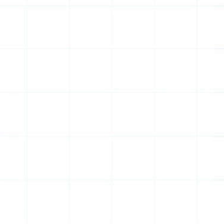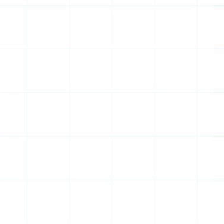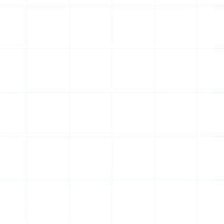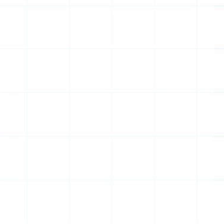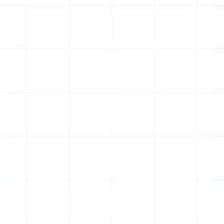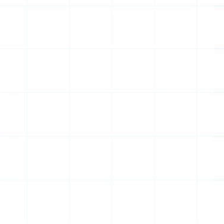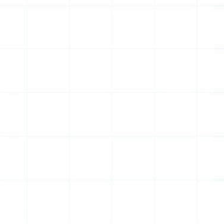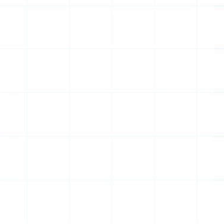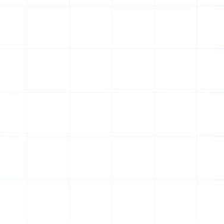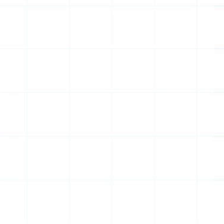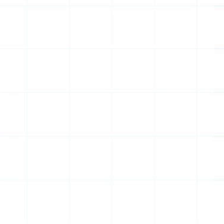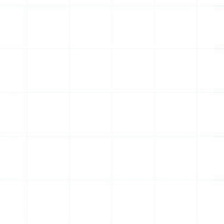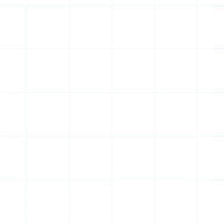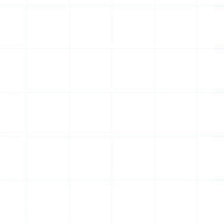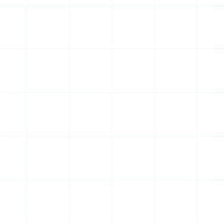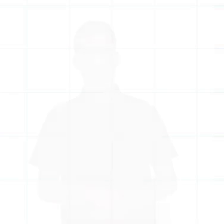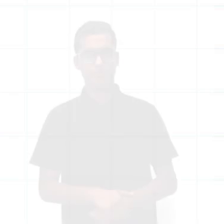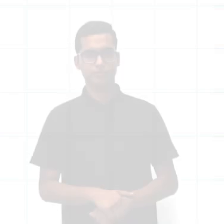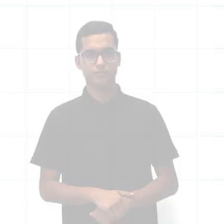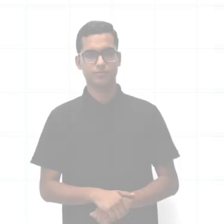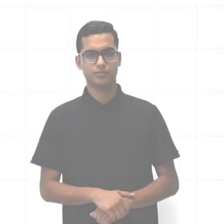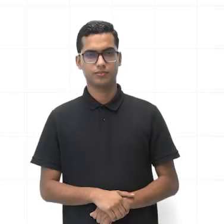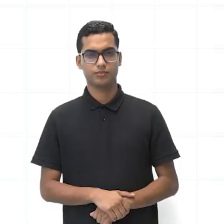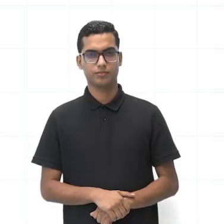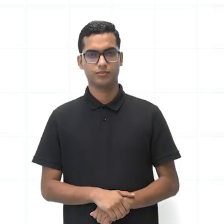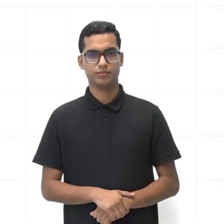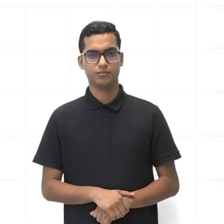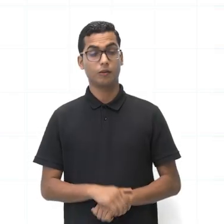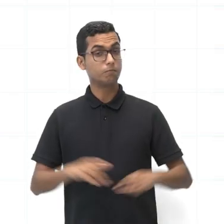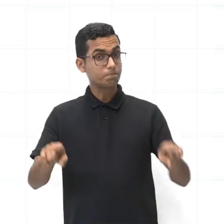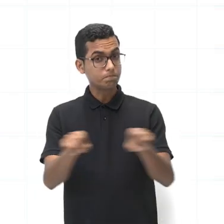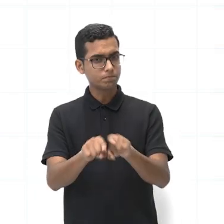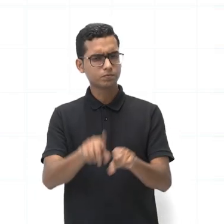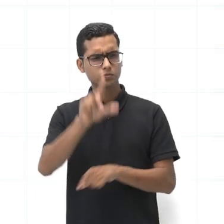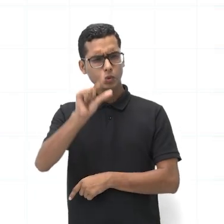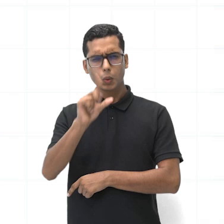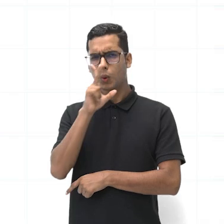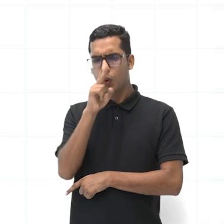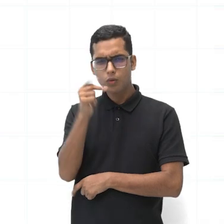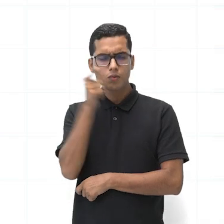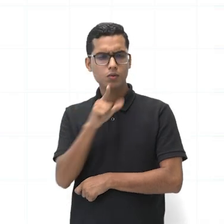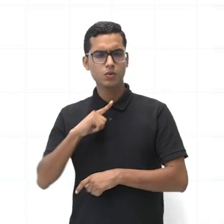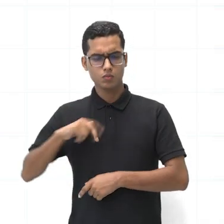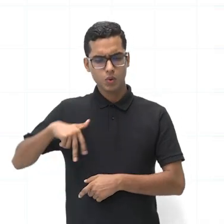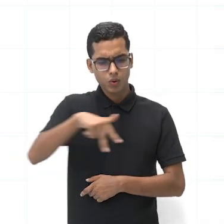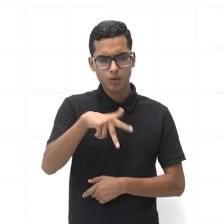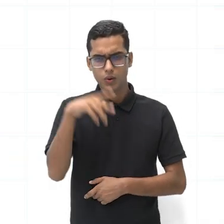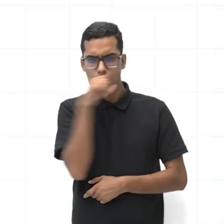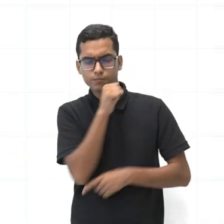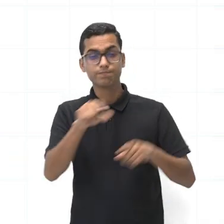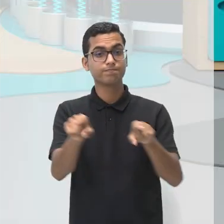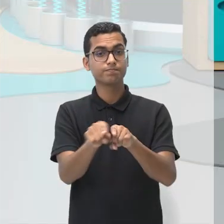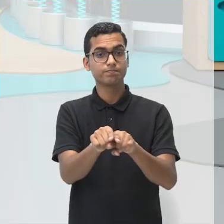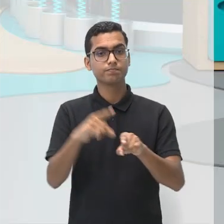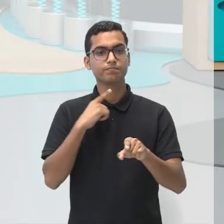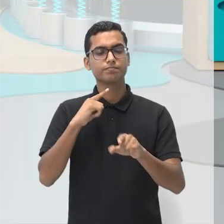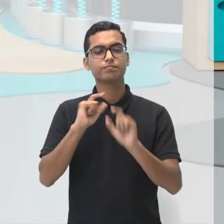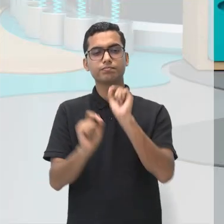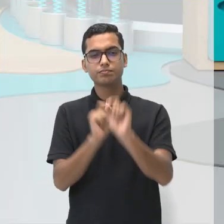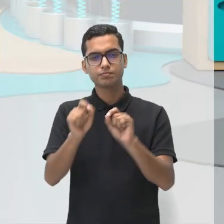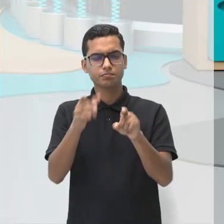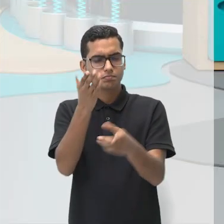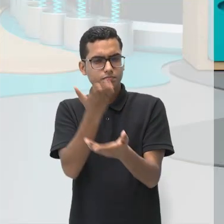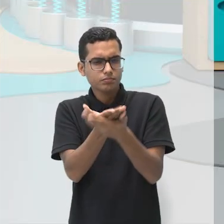nesta velocidade. Bom, nós exploramos essas 5 capacidades físicas e falamos também nas nossas aulas sobre